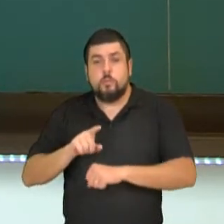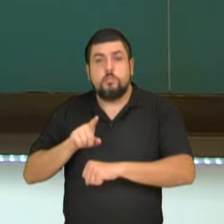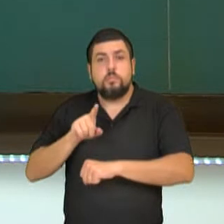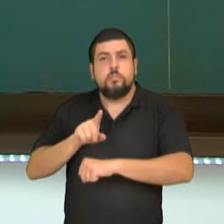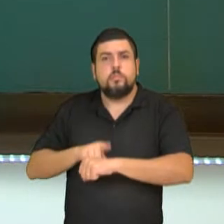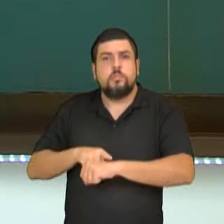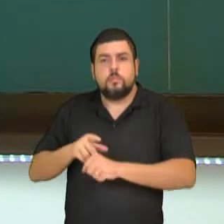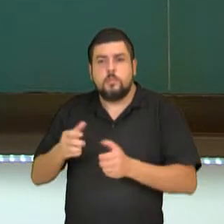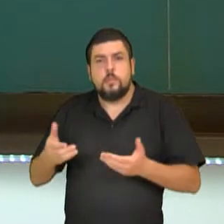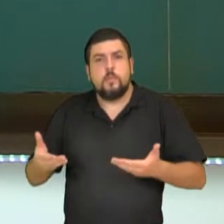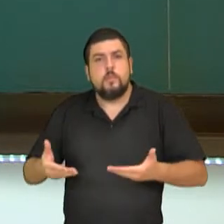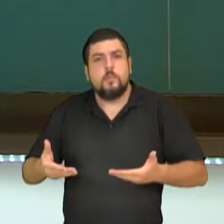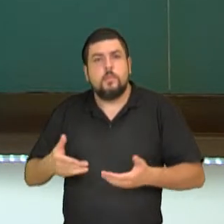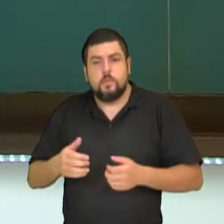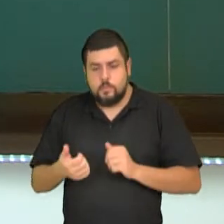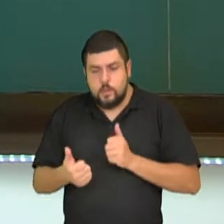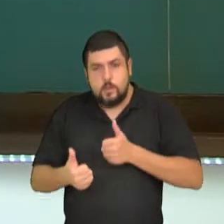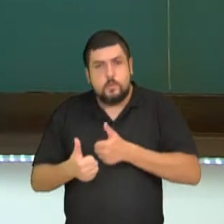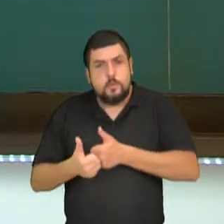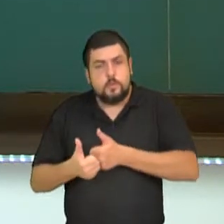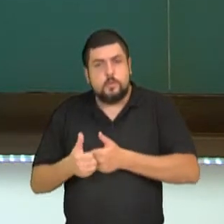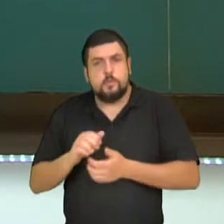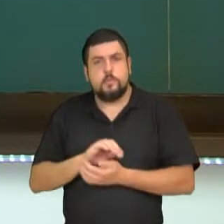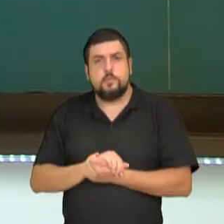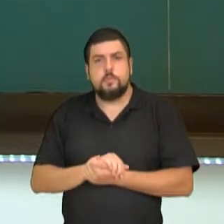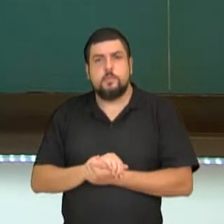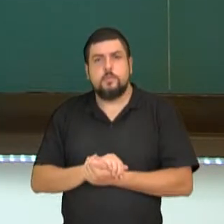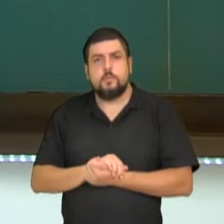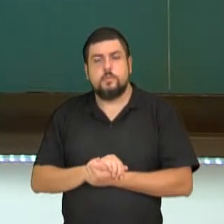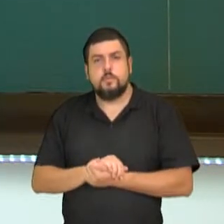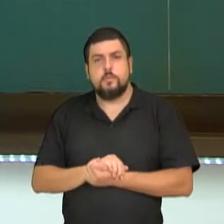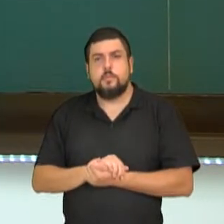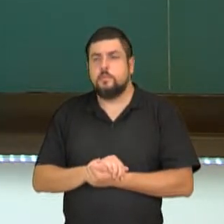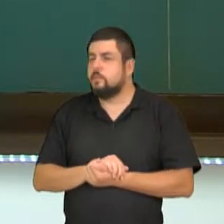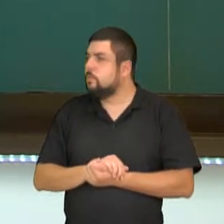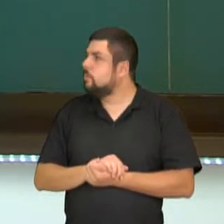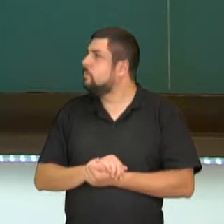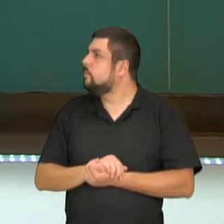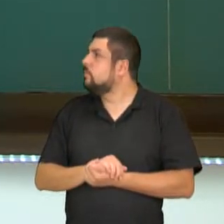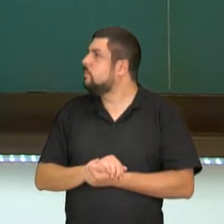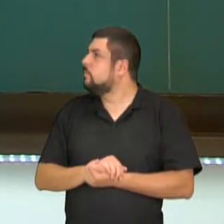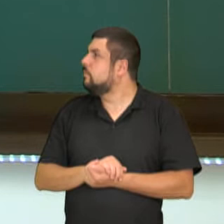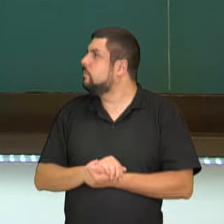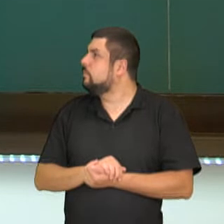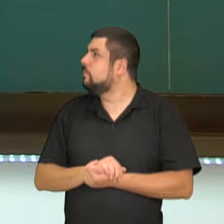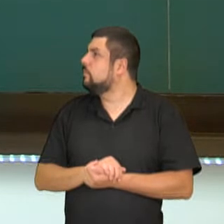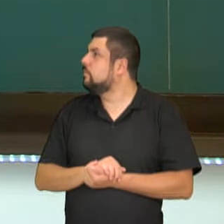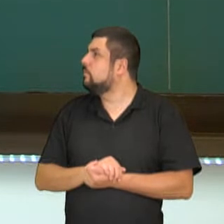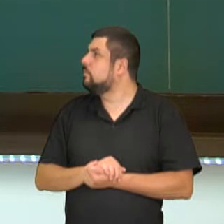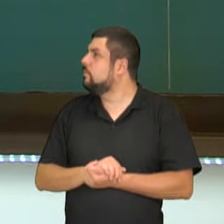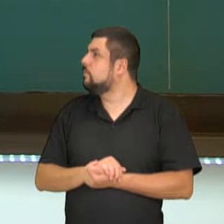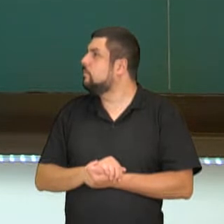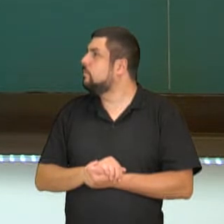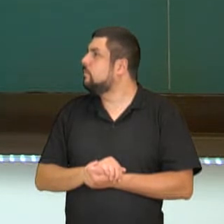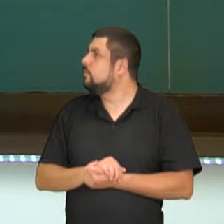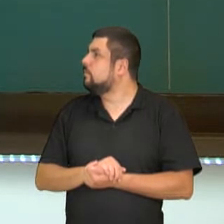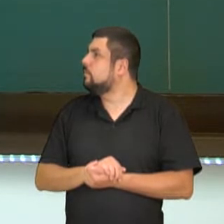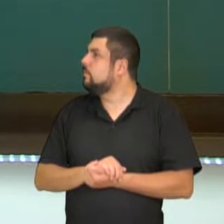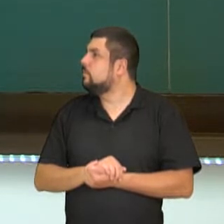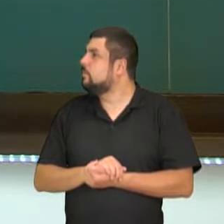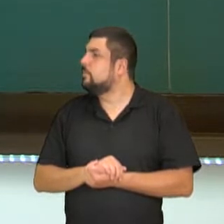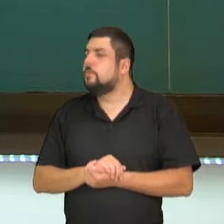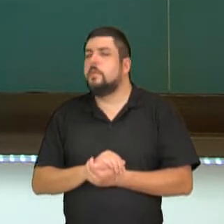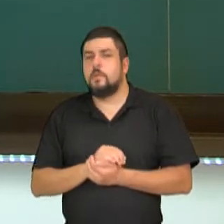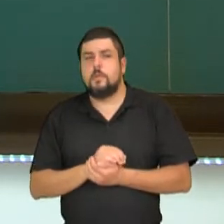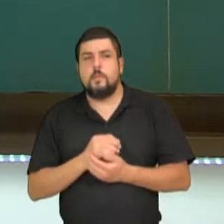Bien? Então, temos acá cerca del hablante igual este e temos o dibujo del